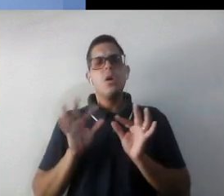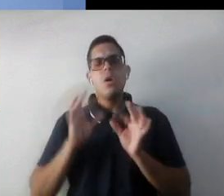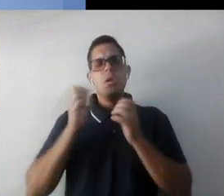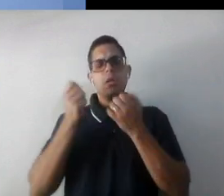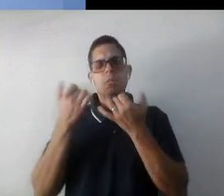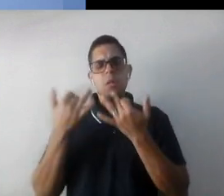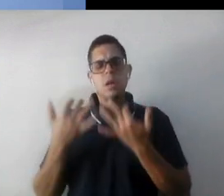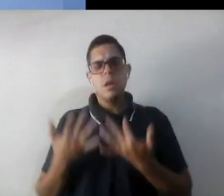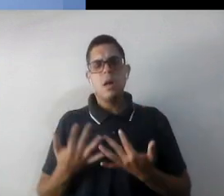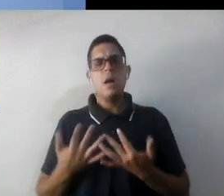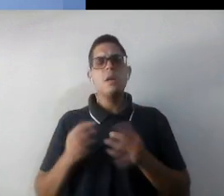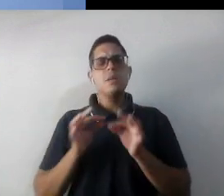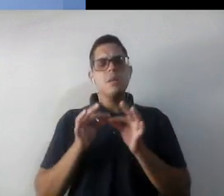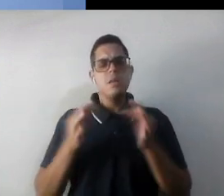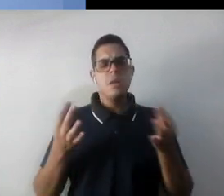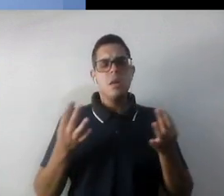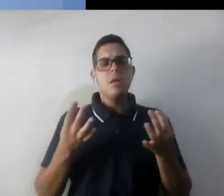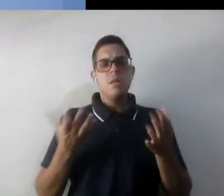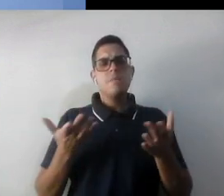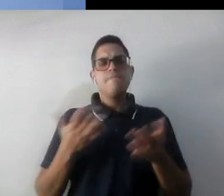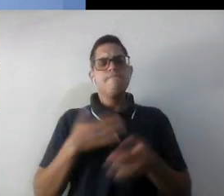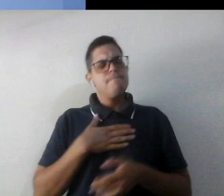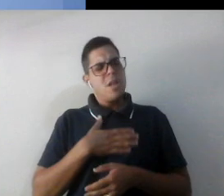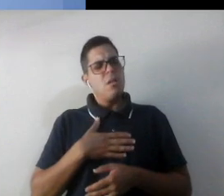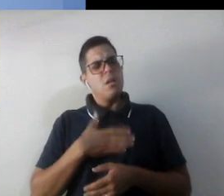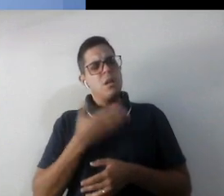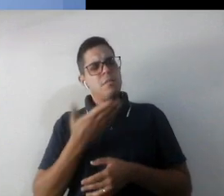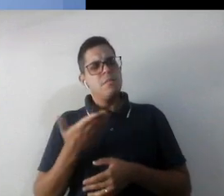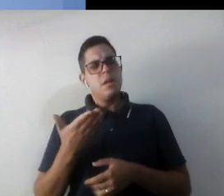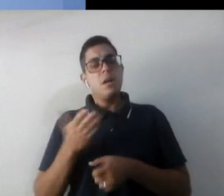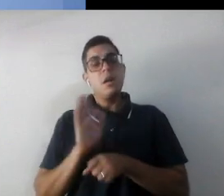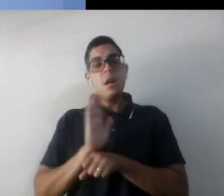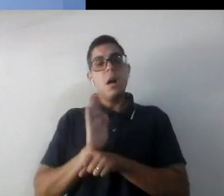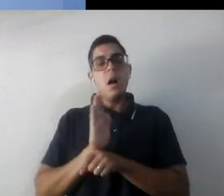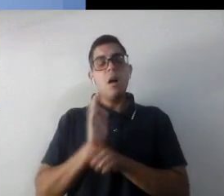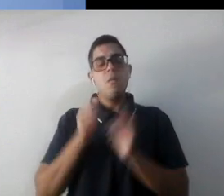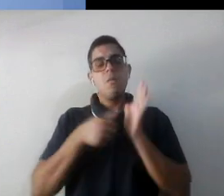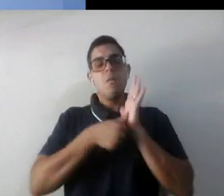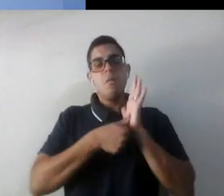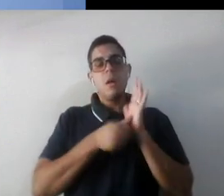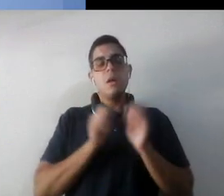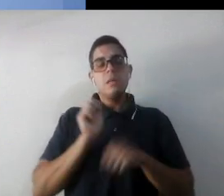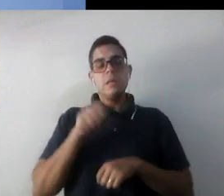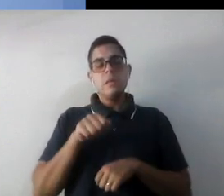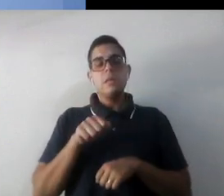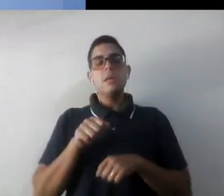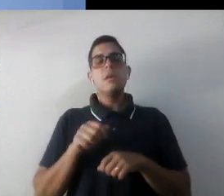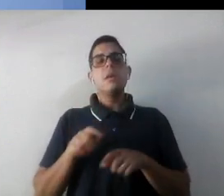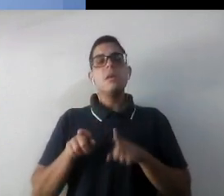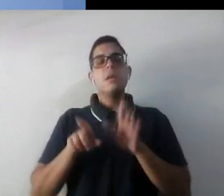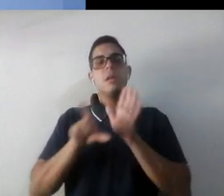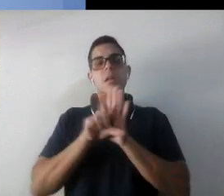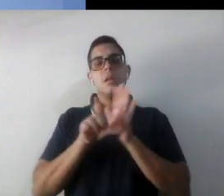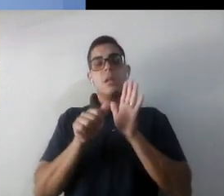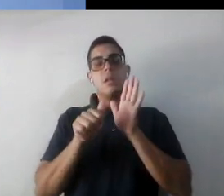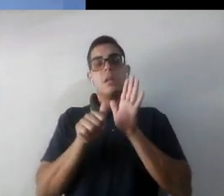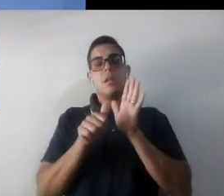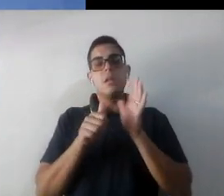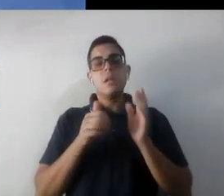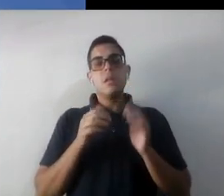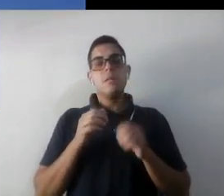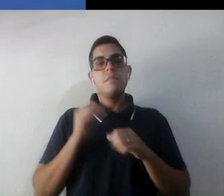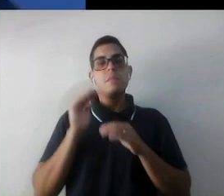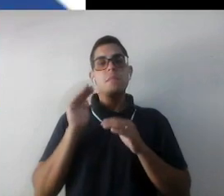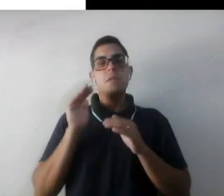tenham gostado. Não deixe de curtir nossas videoaulas e compartilhar com seus amigos. Até as próximas.